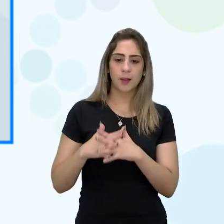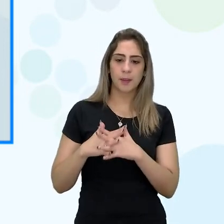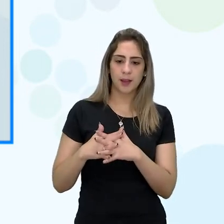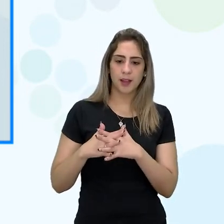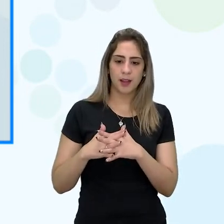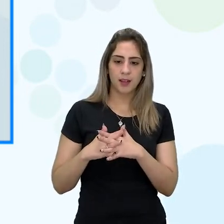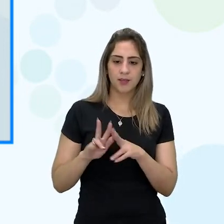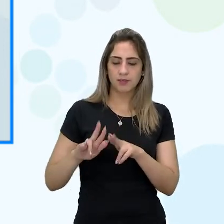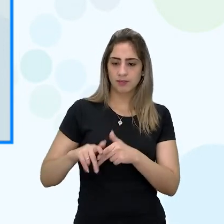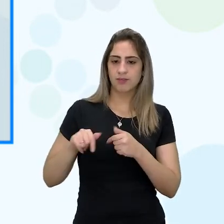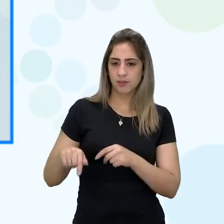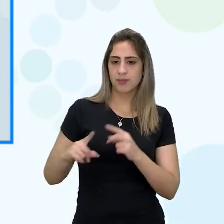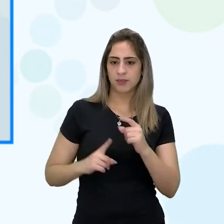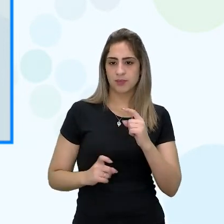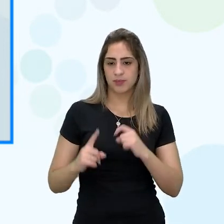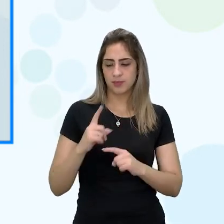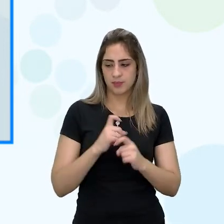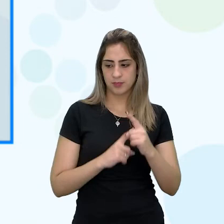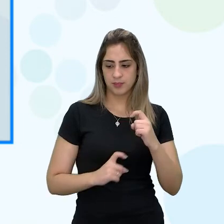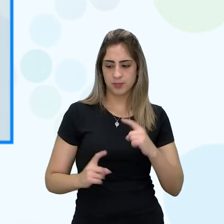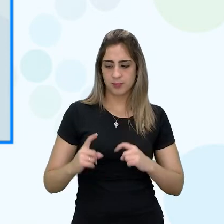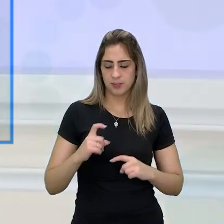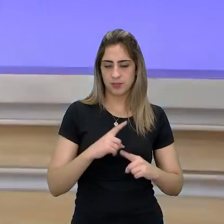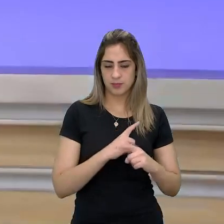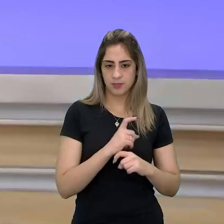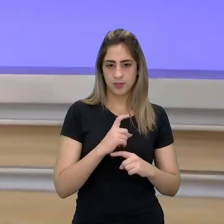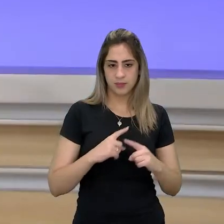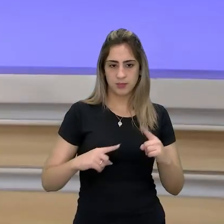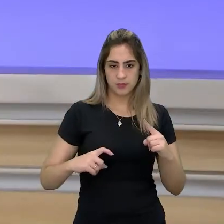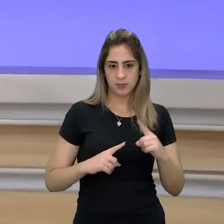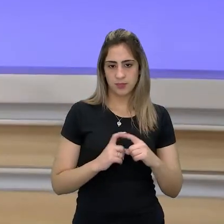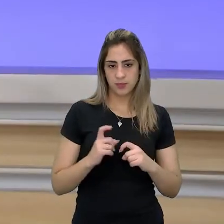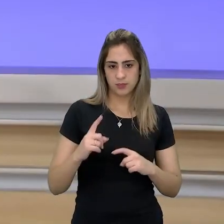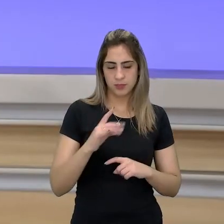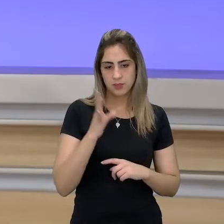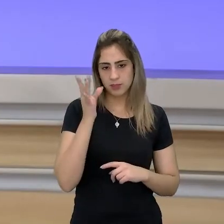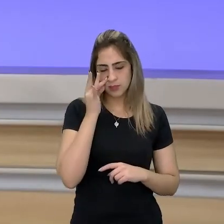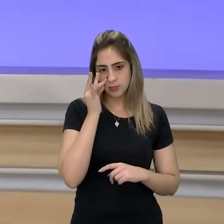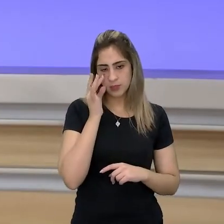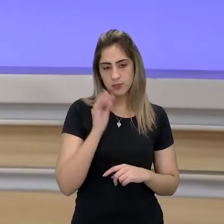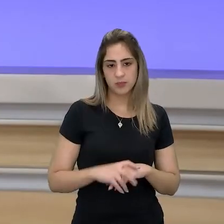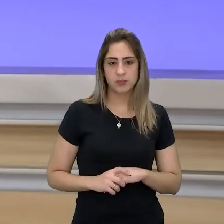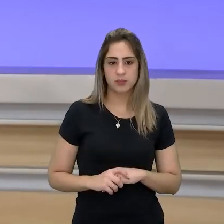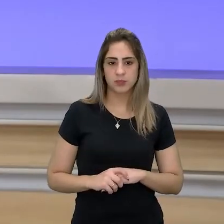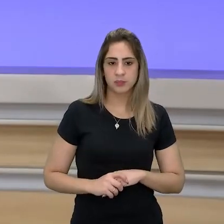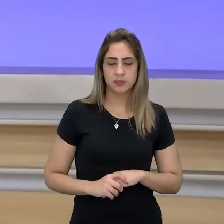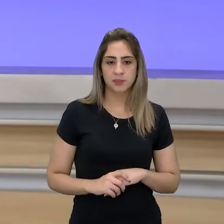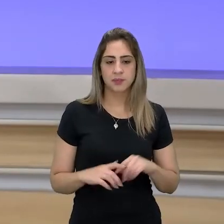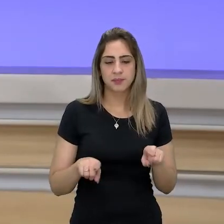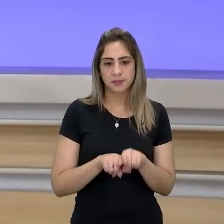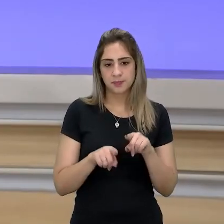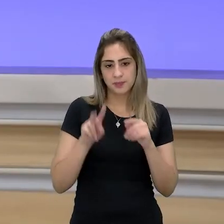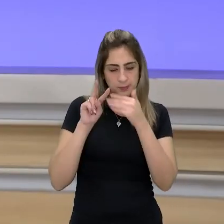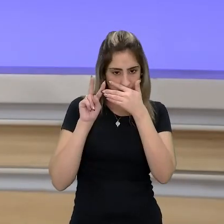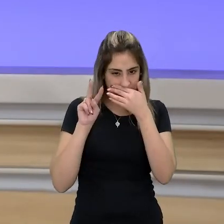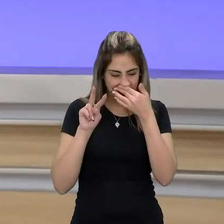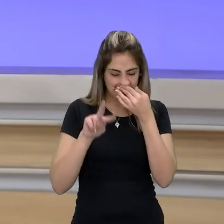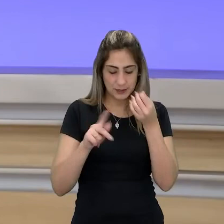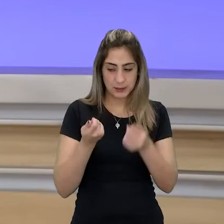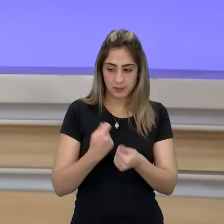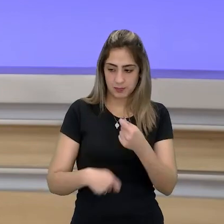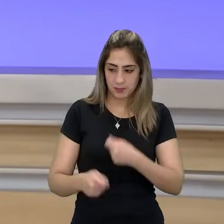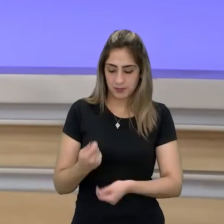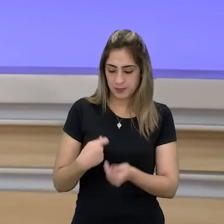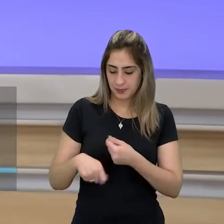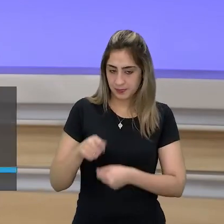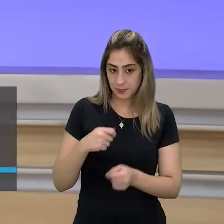por esses micro-organismos presentes no vinho. Um outro caso que a gente viu também de controle biológico,